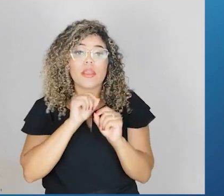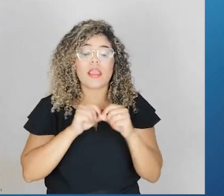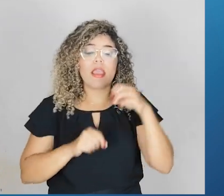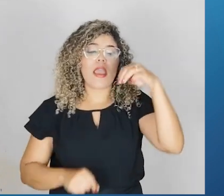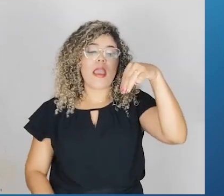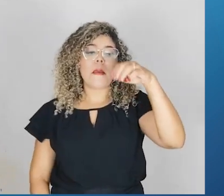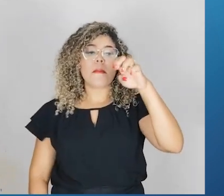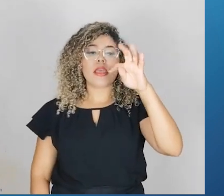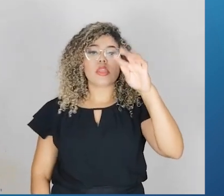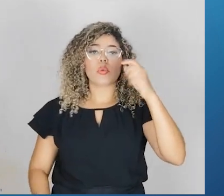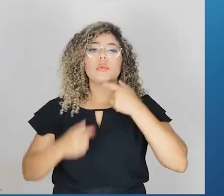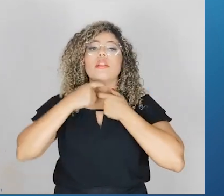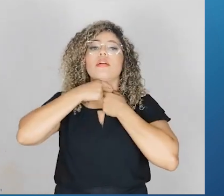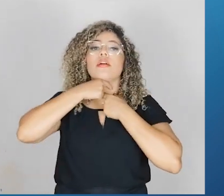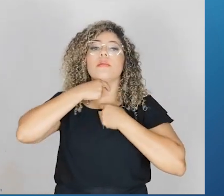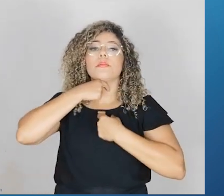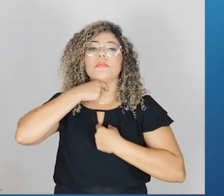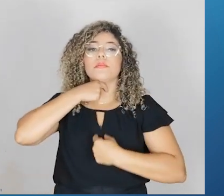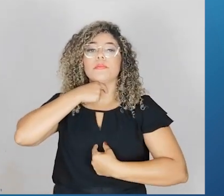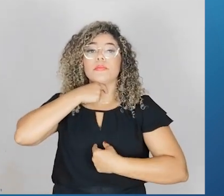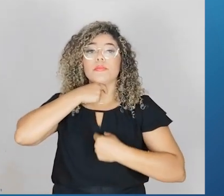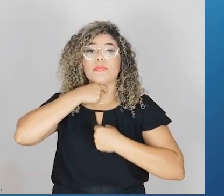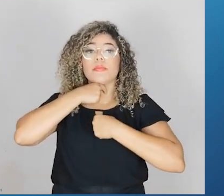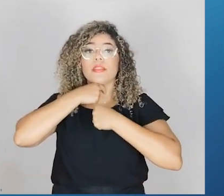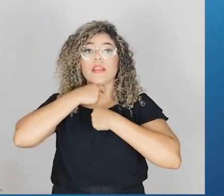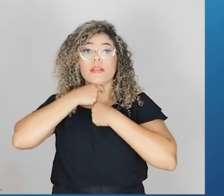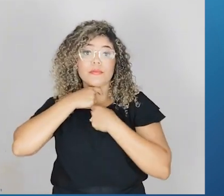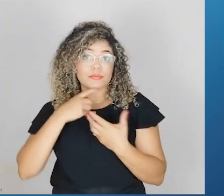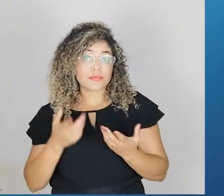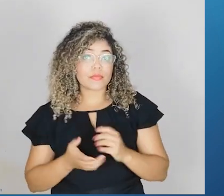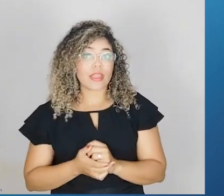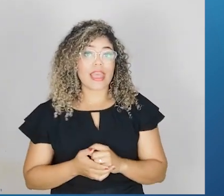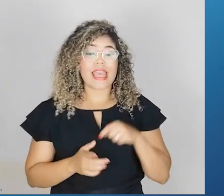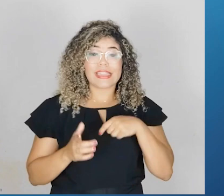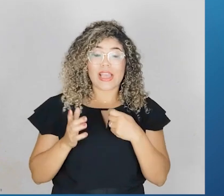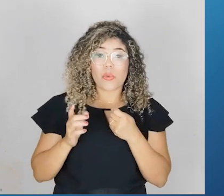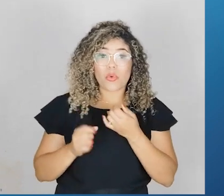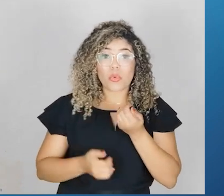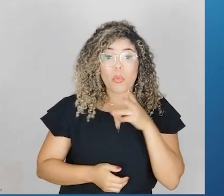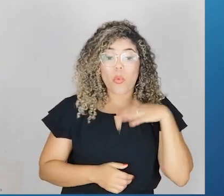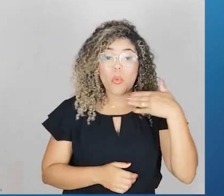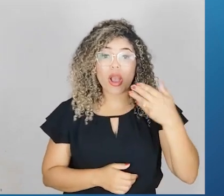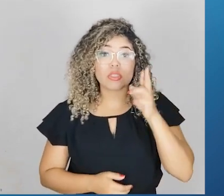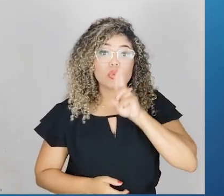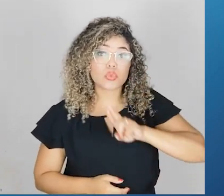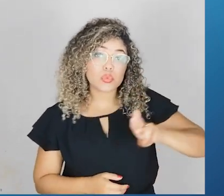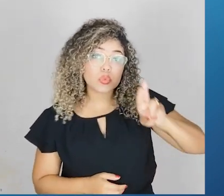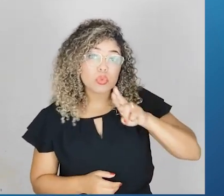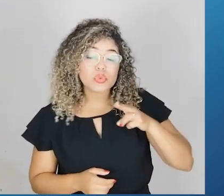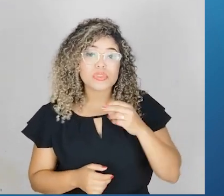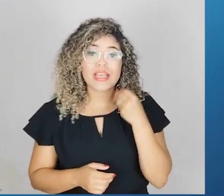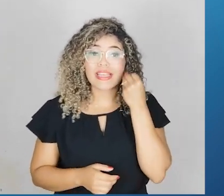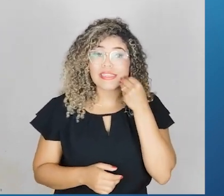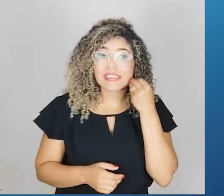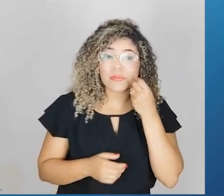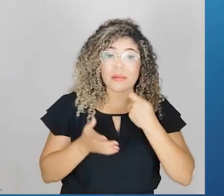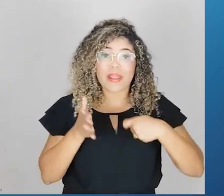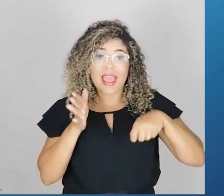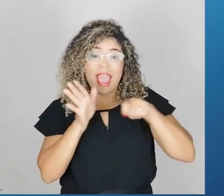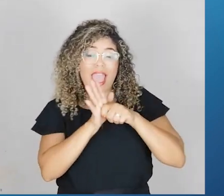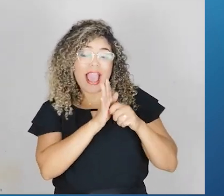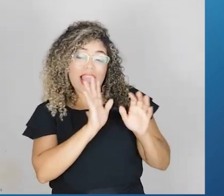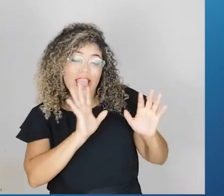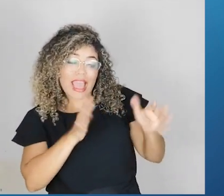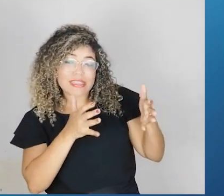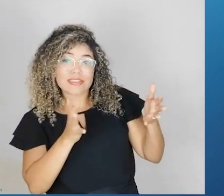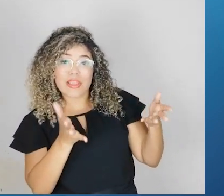medula espinhal, no sistema nervoso central. A atuação dessas substâncias psicoativas são diretamente relacionadas ao encéfalo.